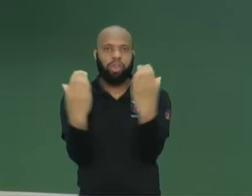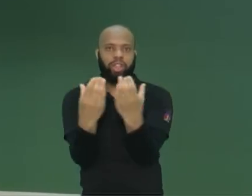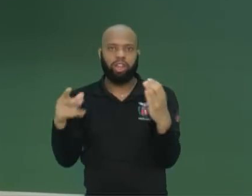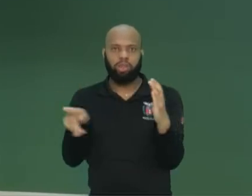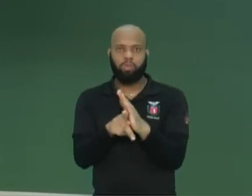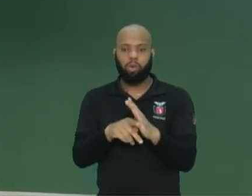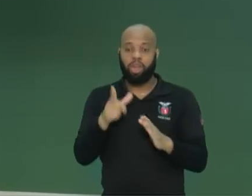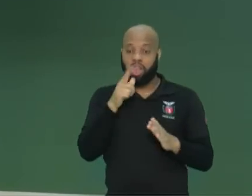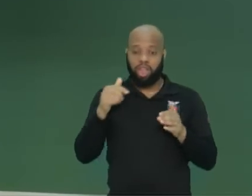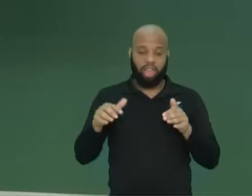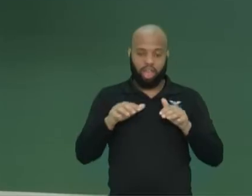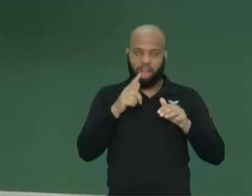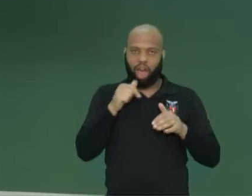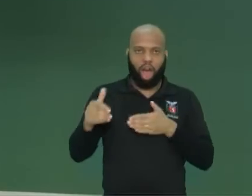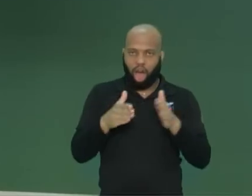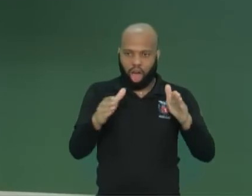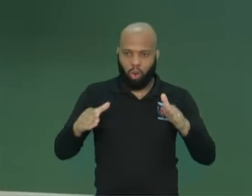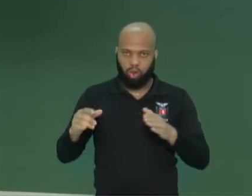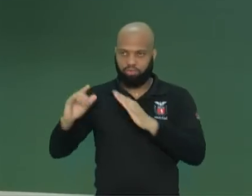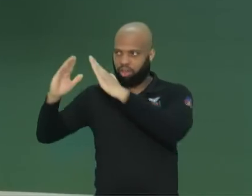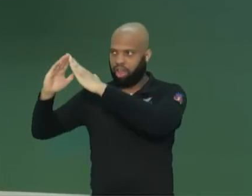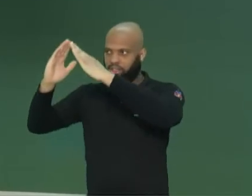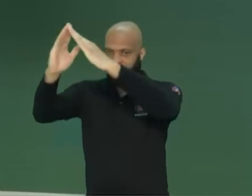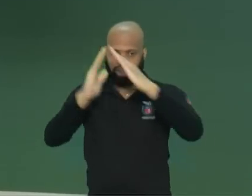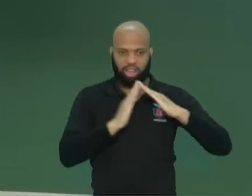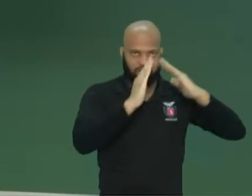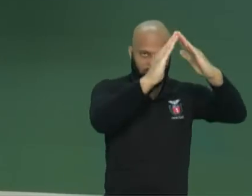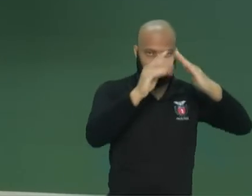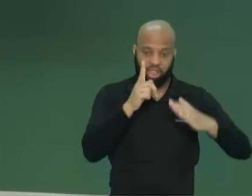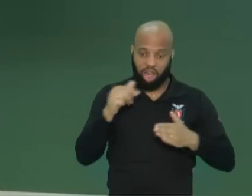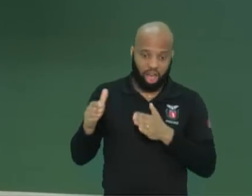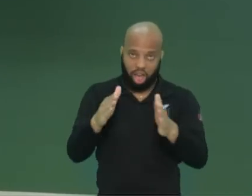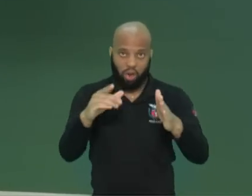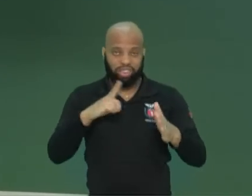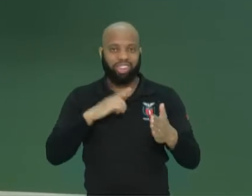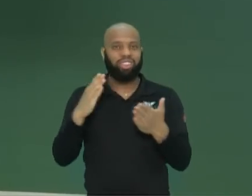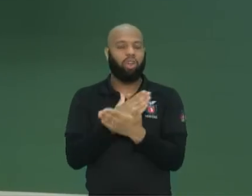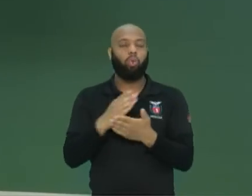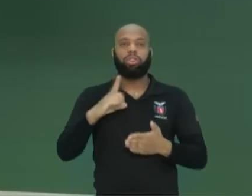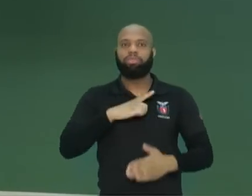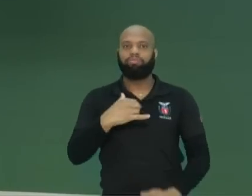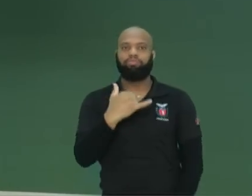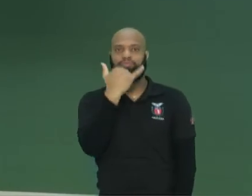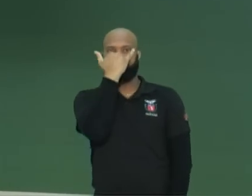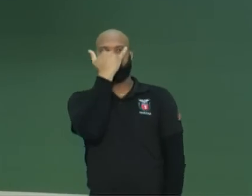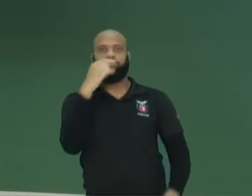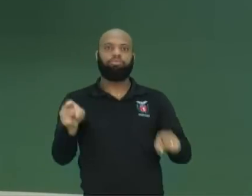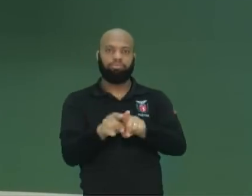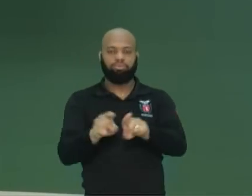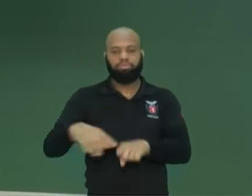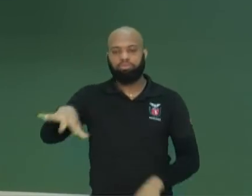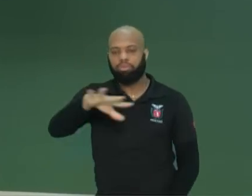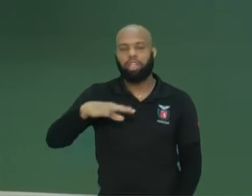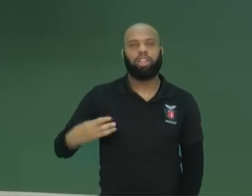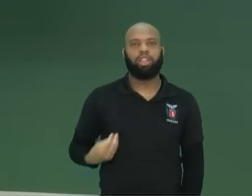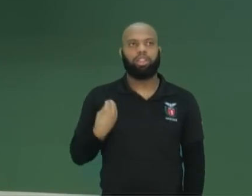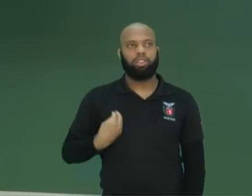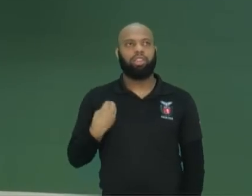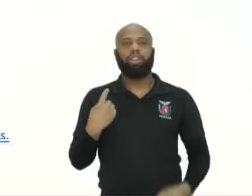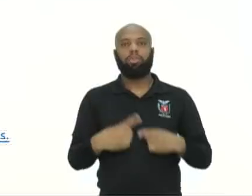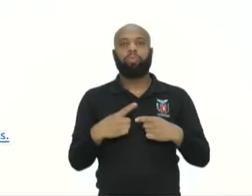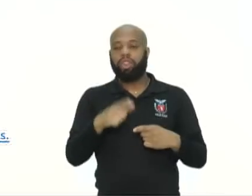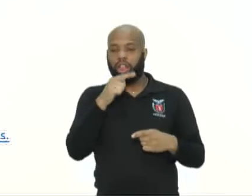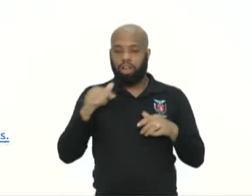na região ali. Então é um impacto muito negativo para essas comunidades tradicionais que vivem na área ali. O